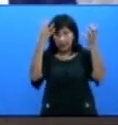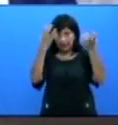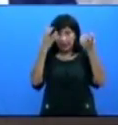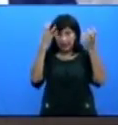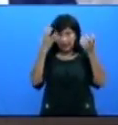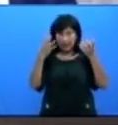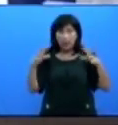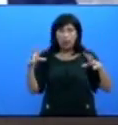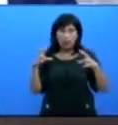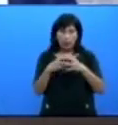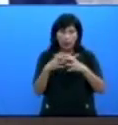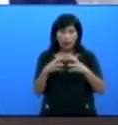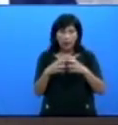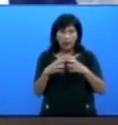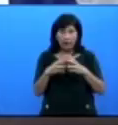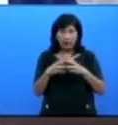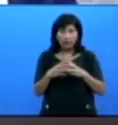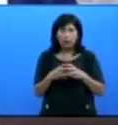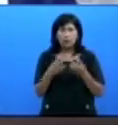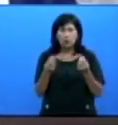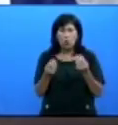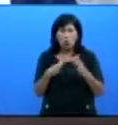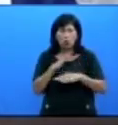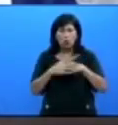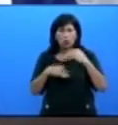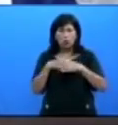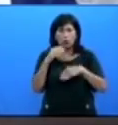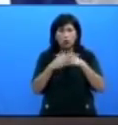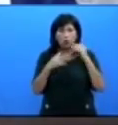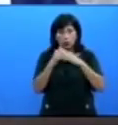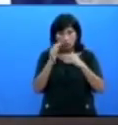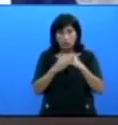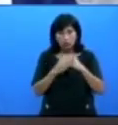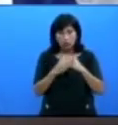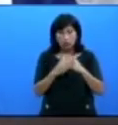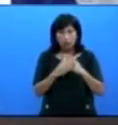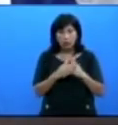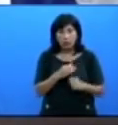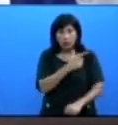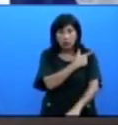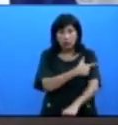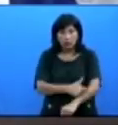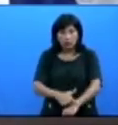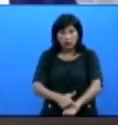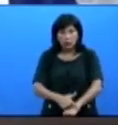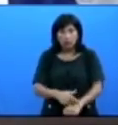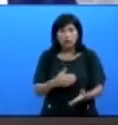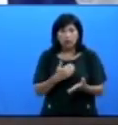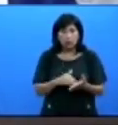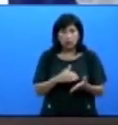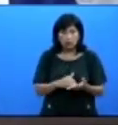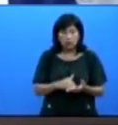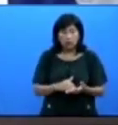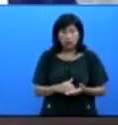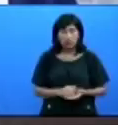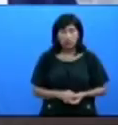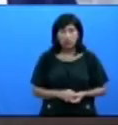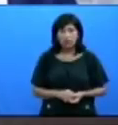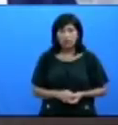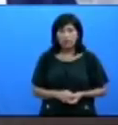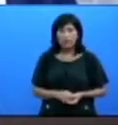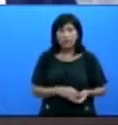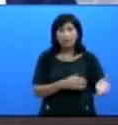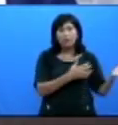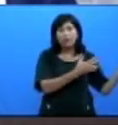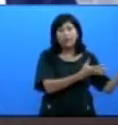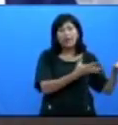na educação, na Secretaria Municipal de Educação, porque consideramos importante. Recebemos outro dia uma mãe de criança